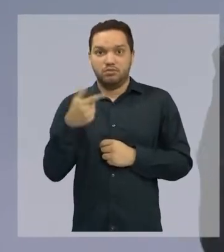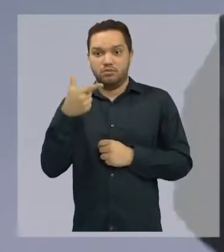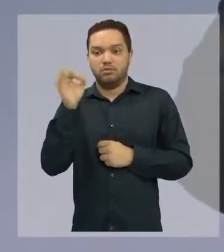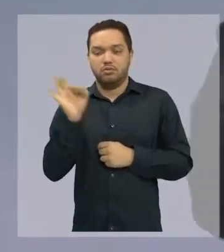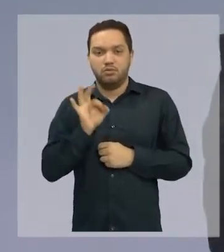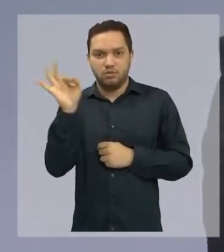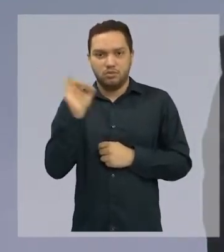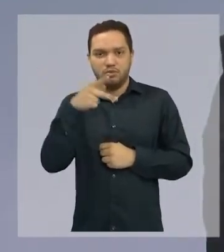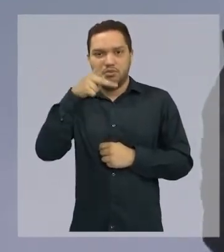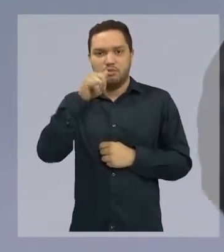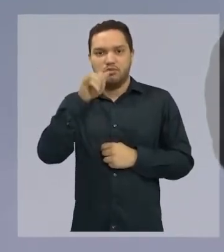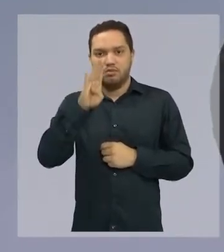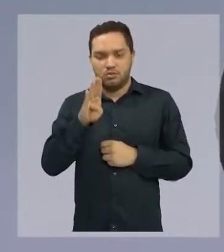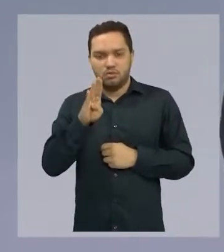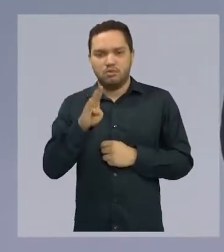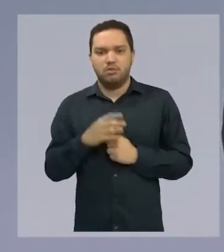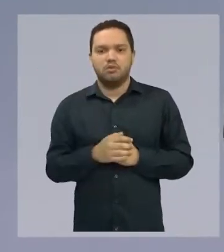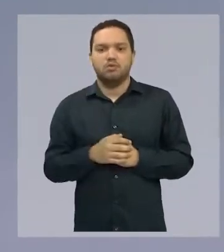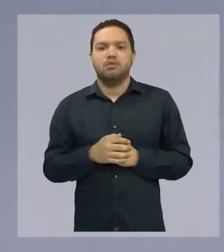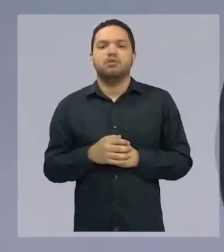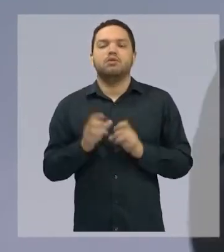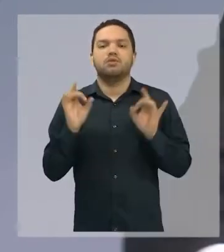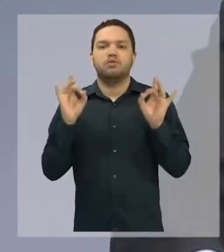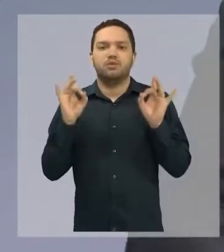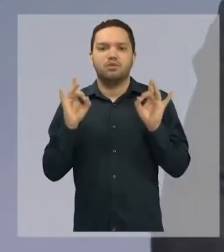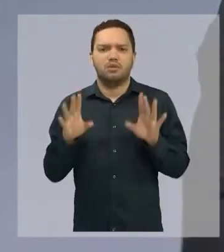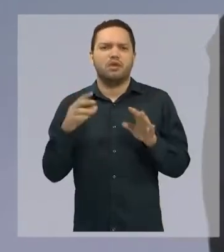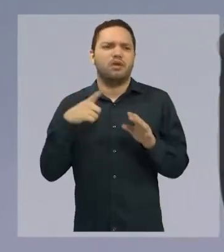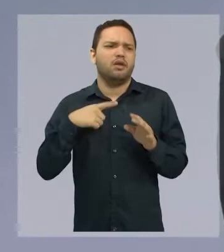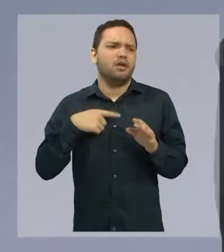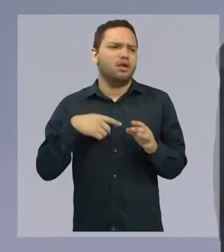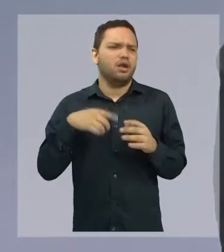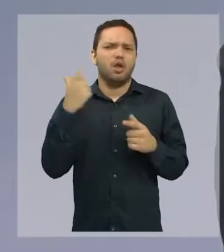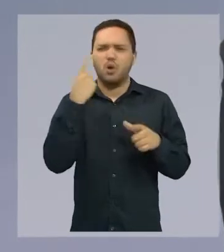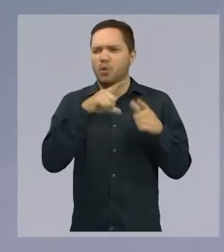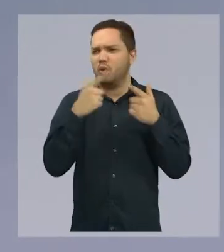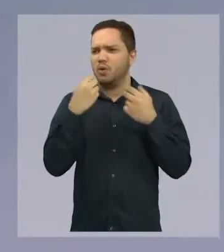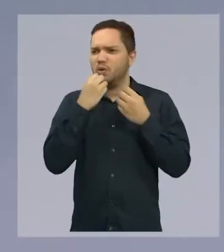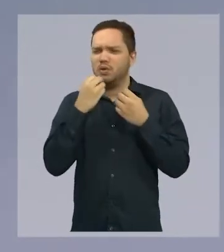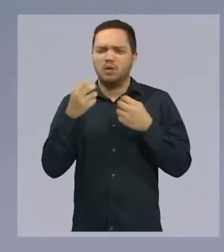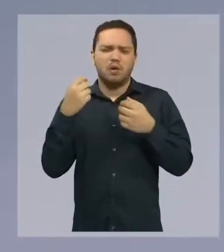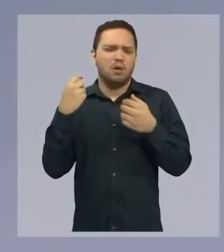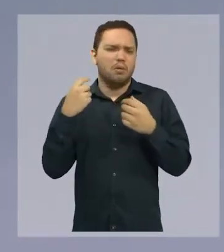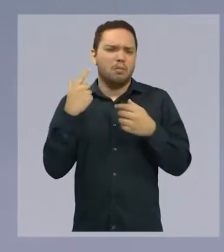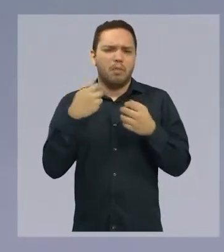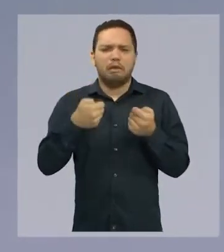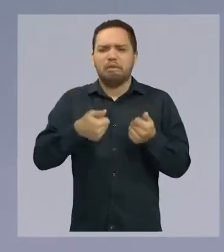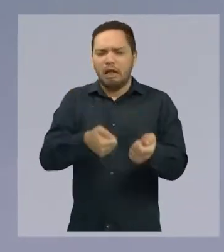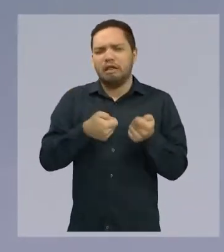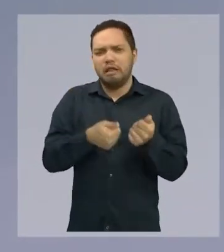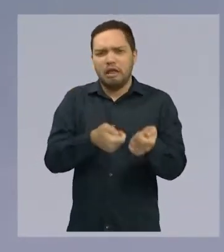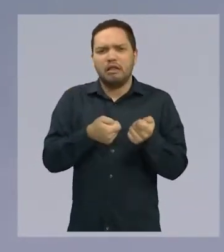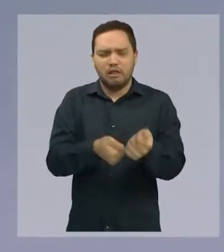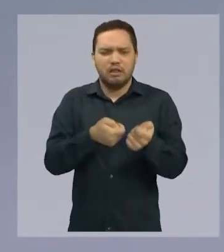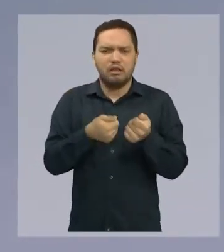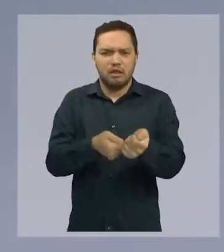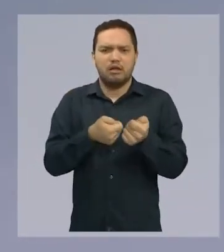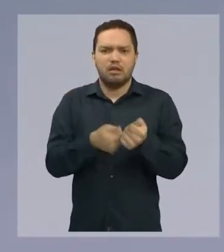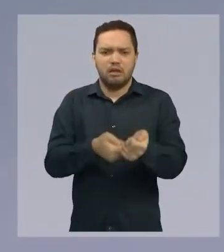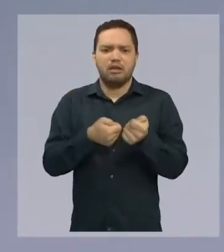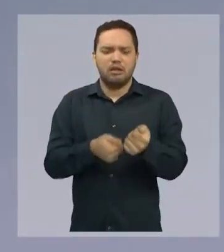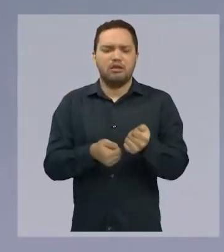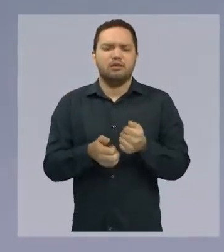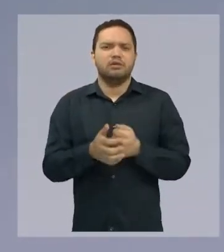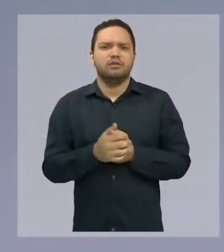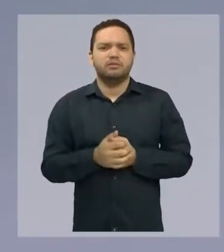1,2% do PIB, é entupido de privilégio. Lamentavelmente, a mentalidade